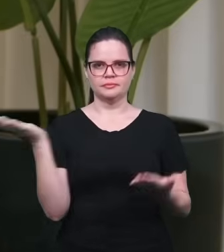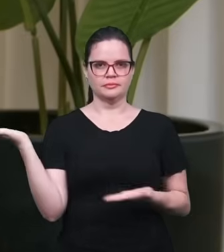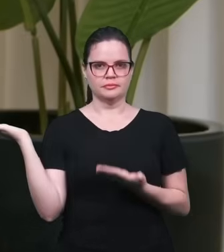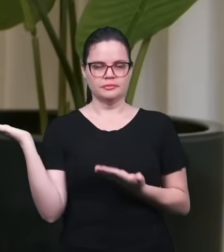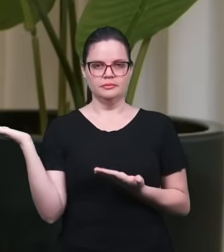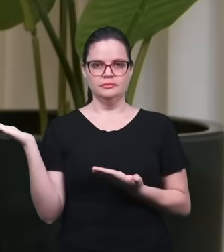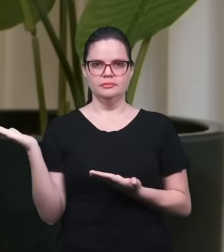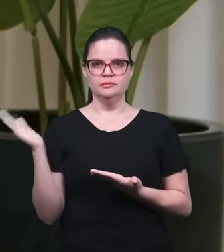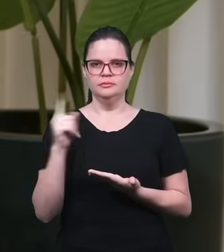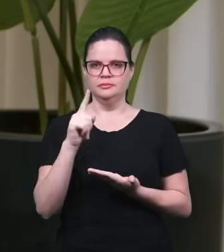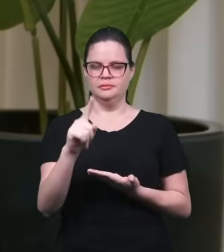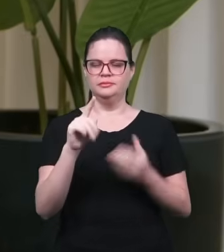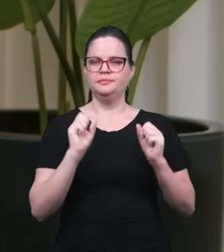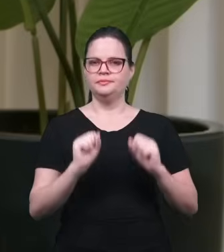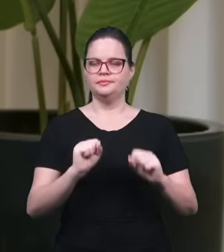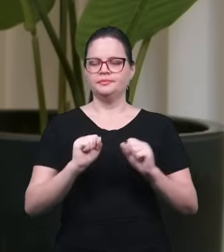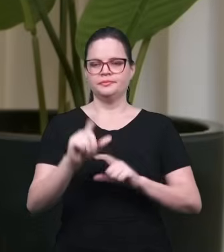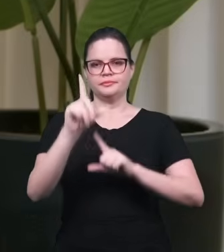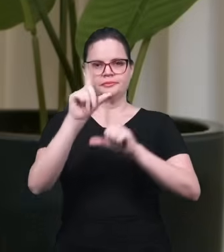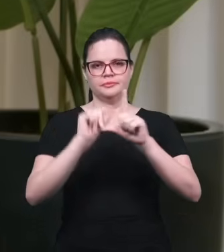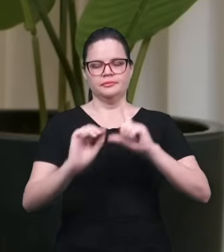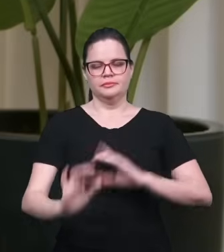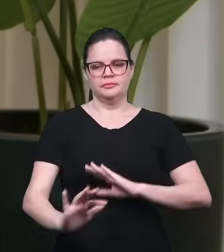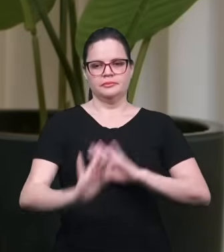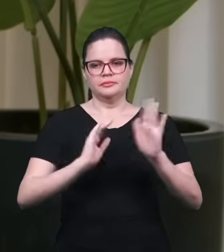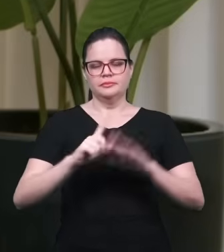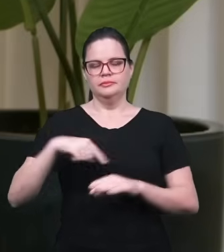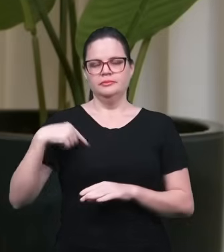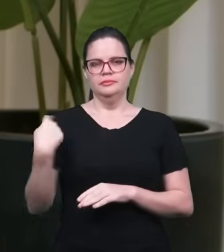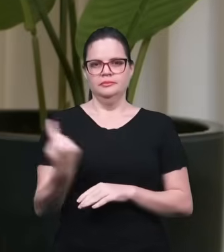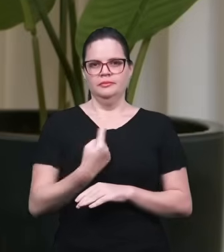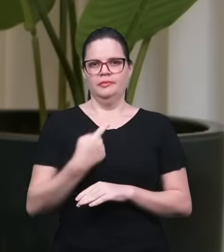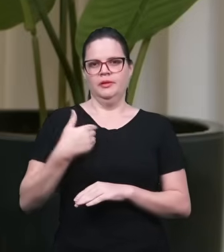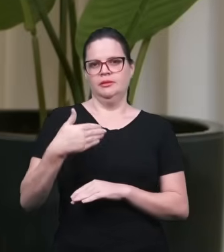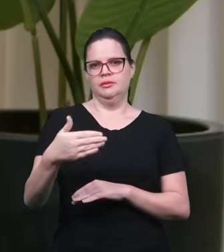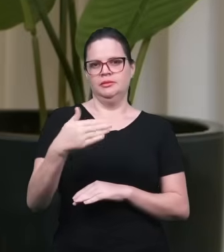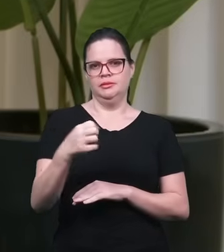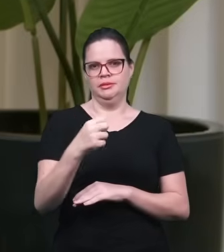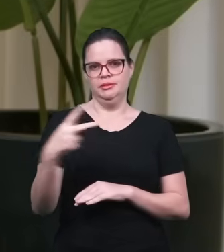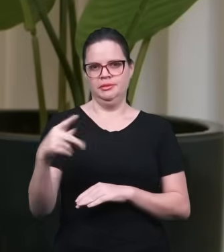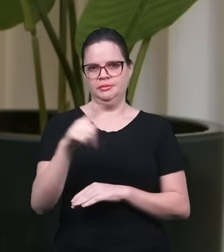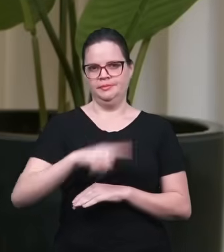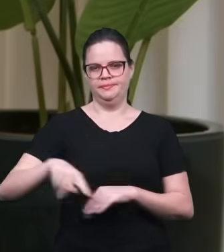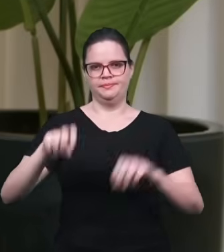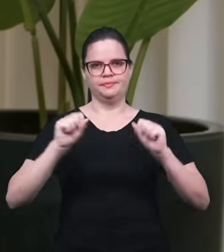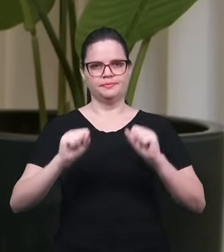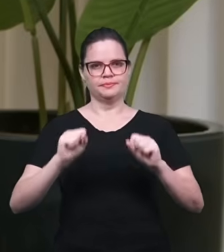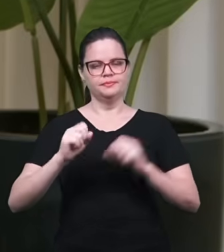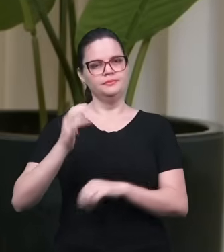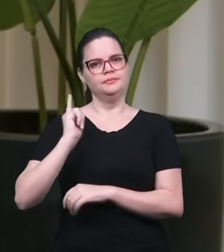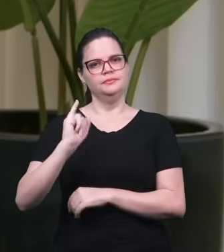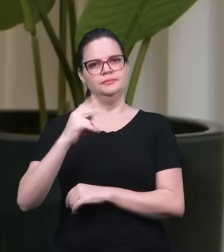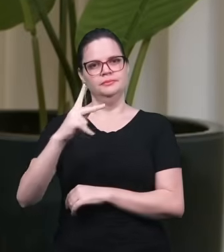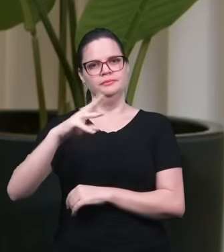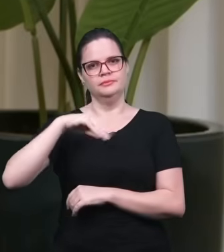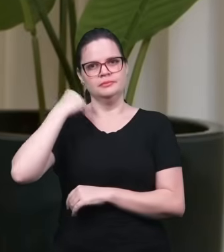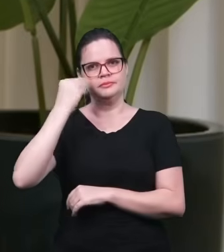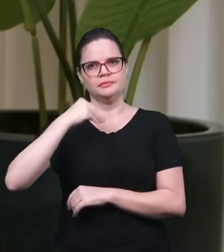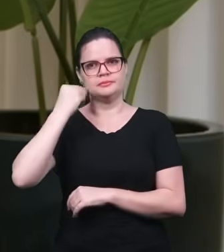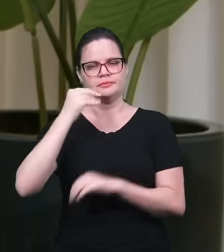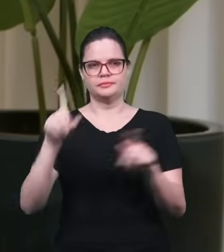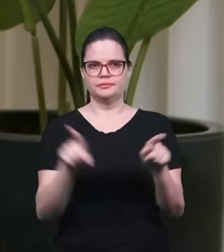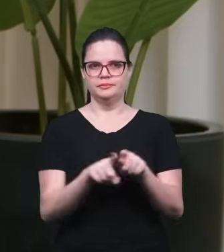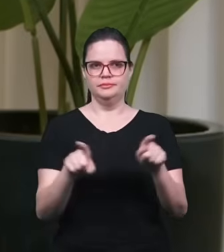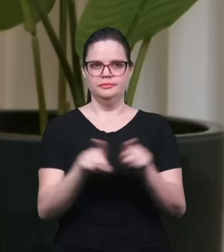você, através dele, possa contribuir com os nossos próximos programas. Quem sabe nós vamos contar a sua experiência